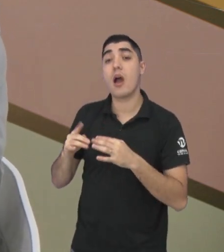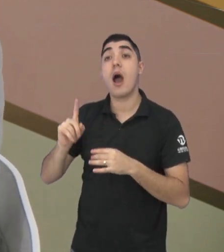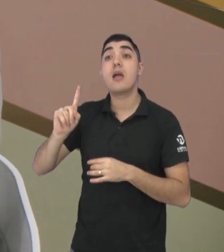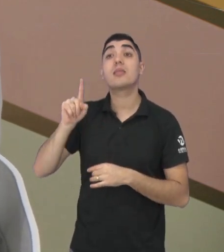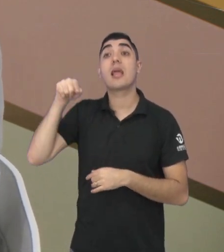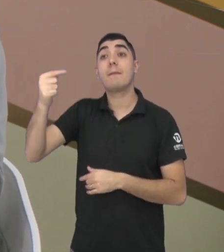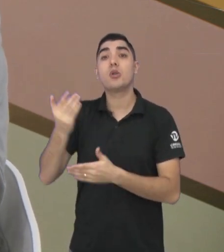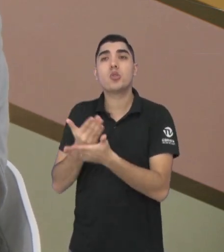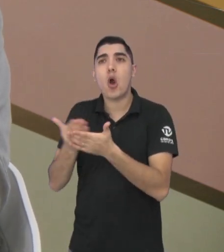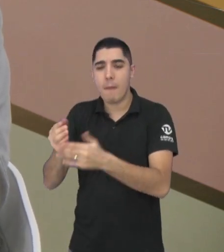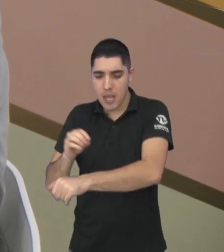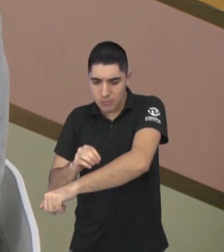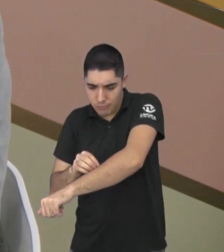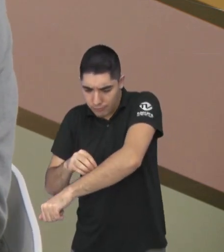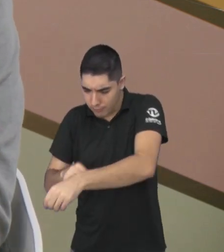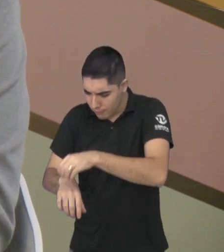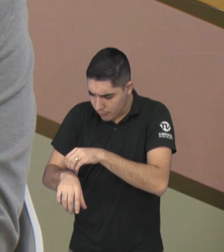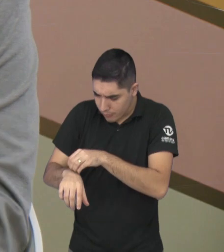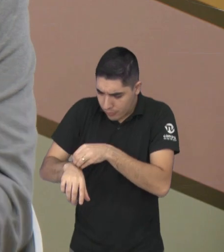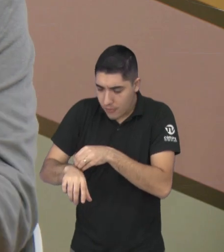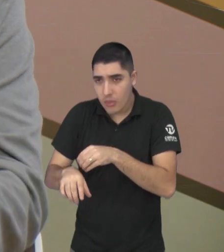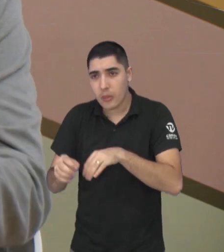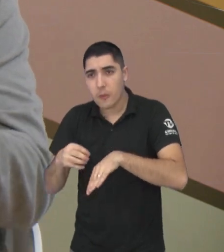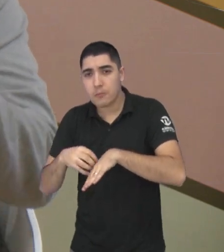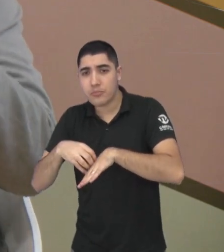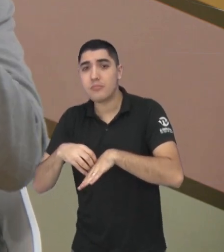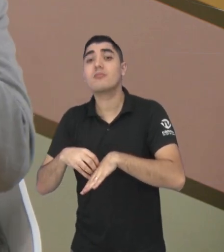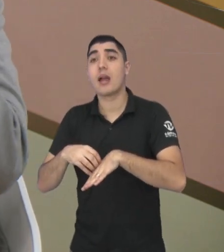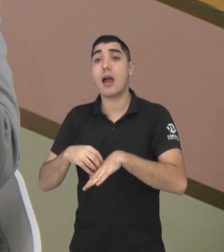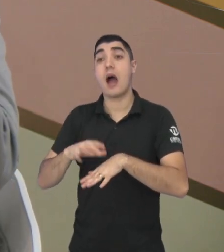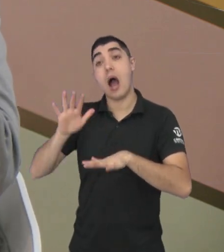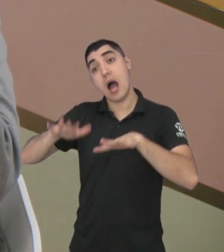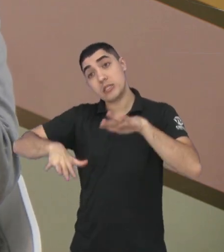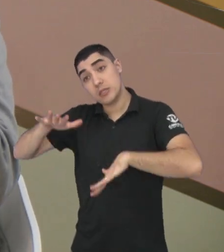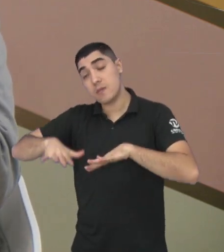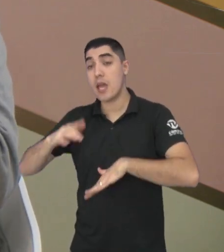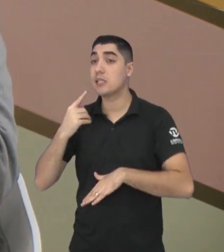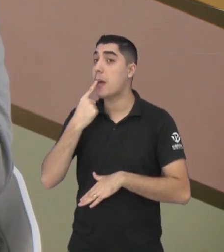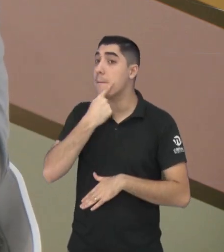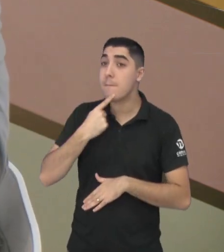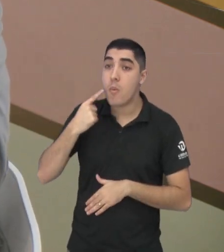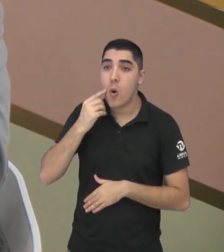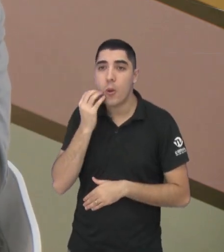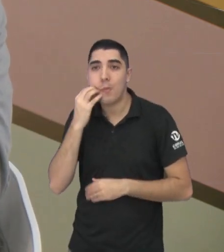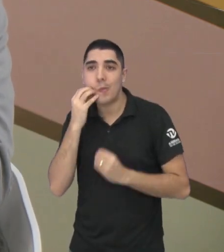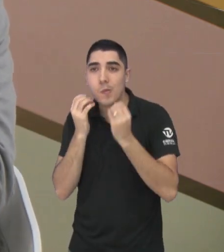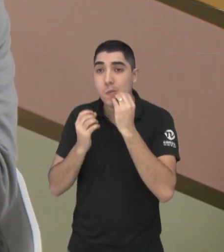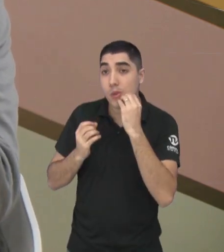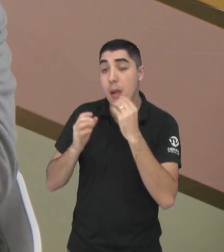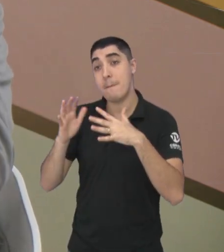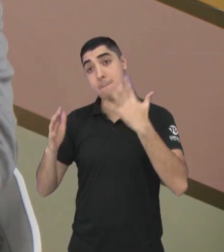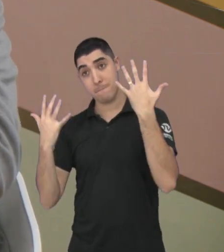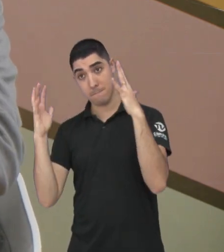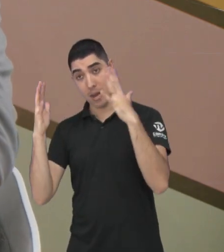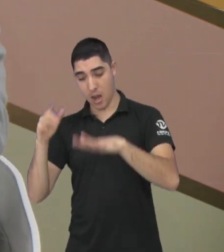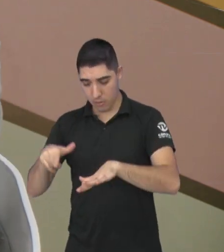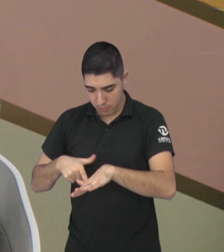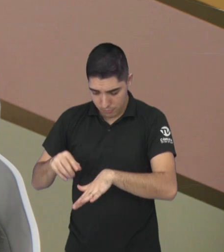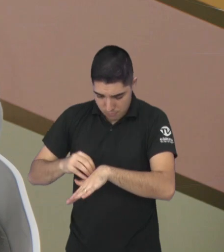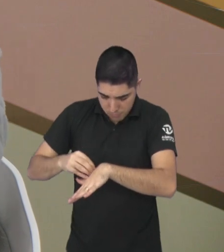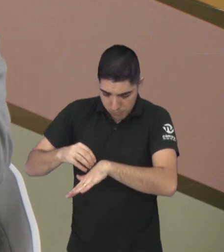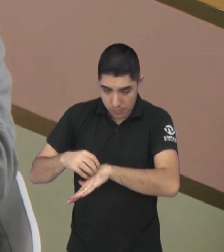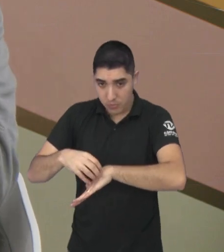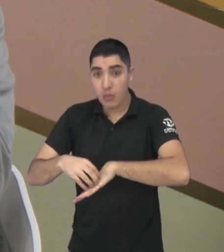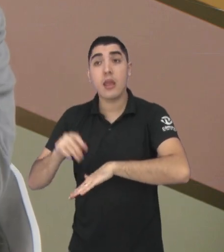pequenas pústulas, pápulas, que começam a aparecer às vezes na boca, às vezes nas mãos, e não só nas